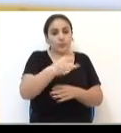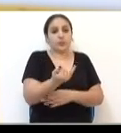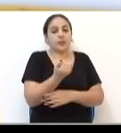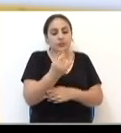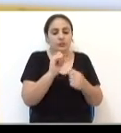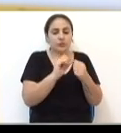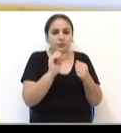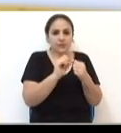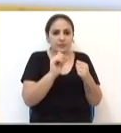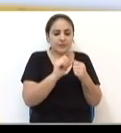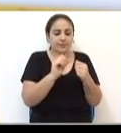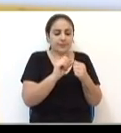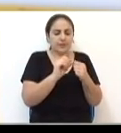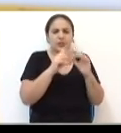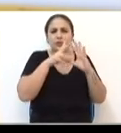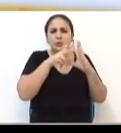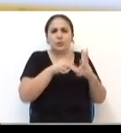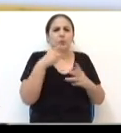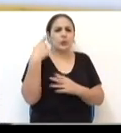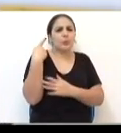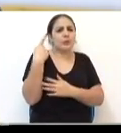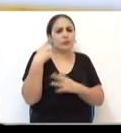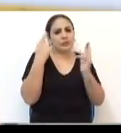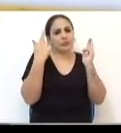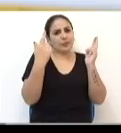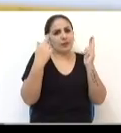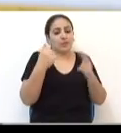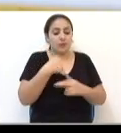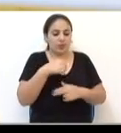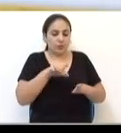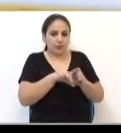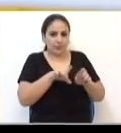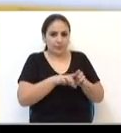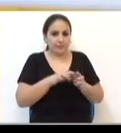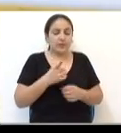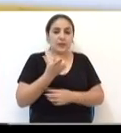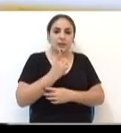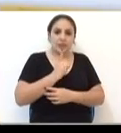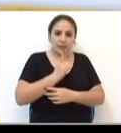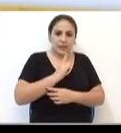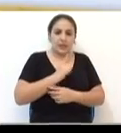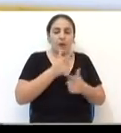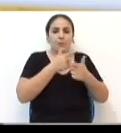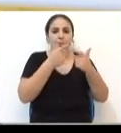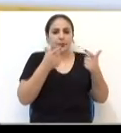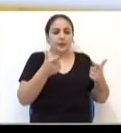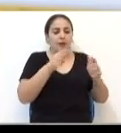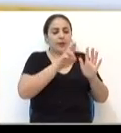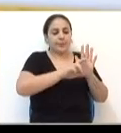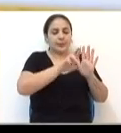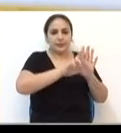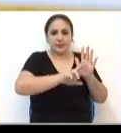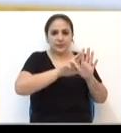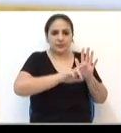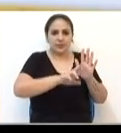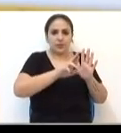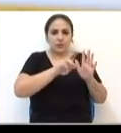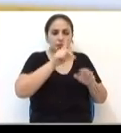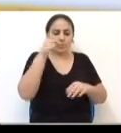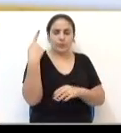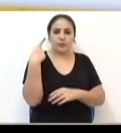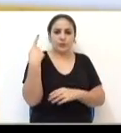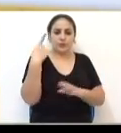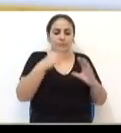de fazer aquilo que o partido esperava e aquilo que eu esperava. Aumentar a representação